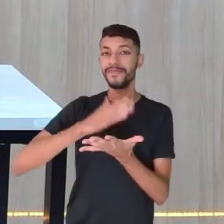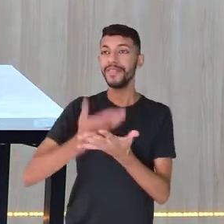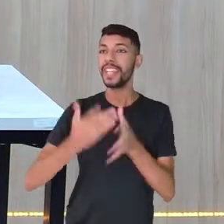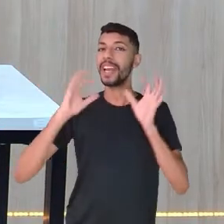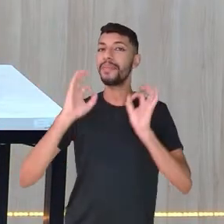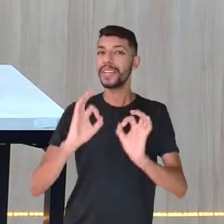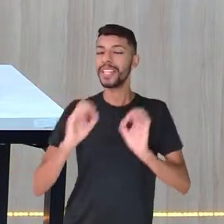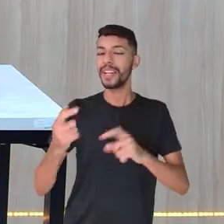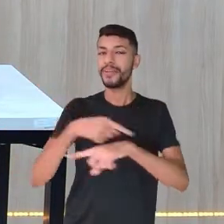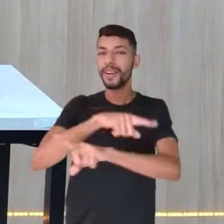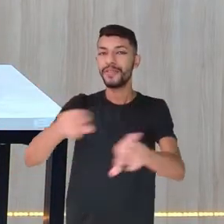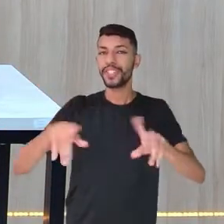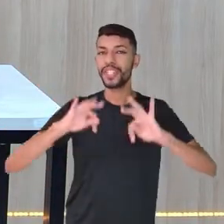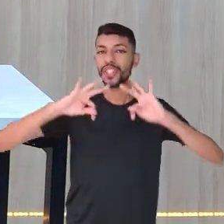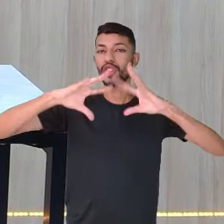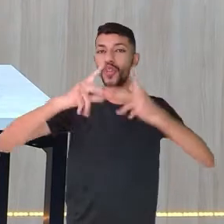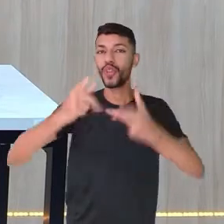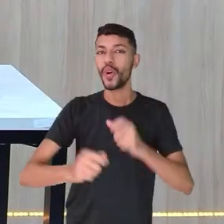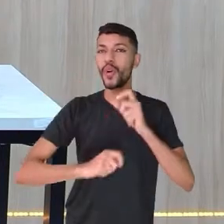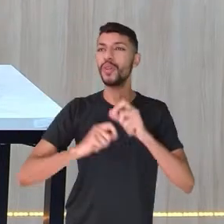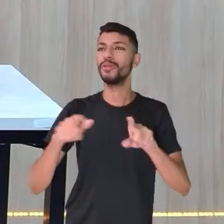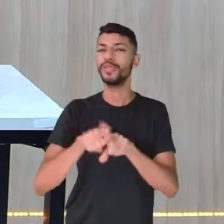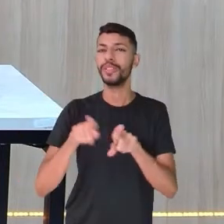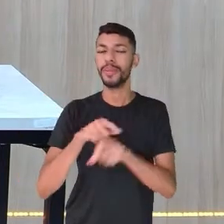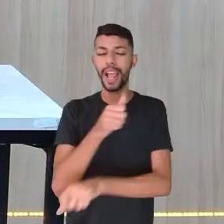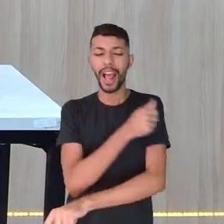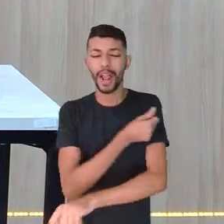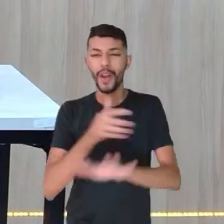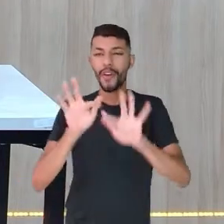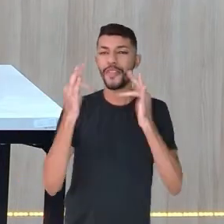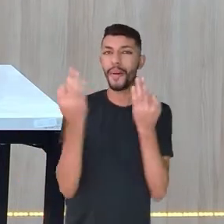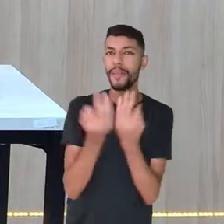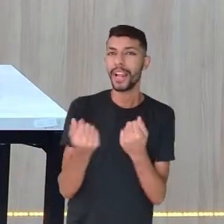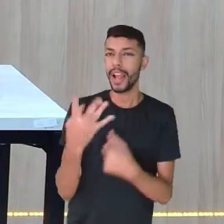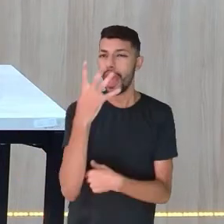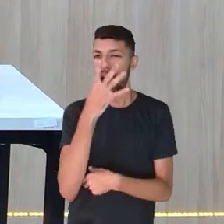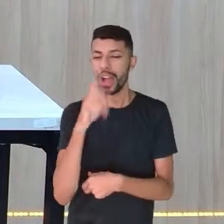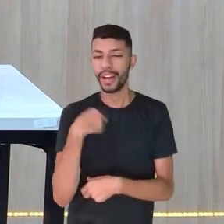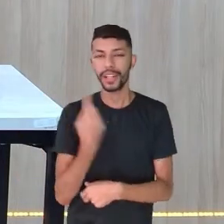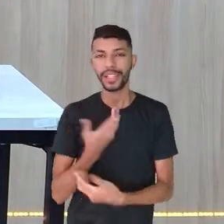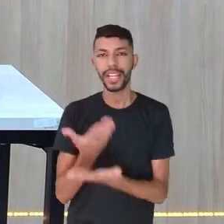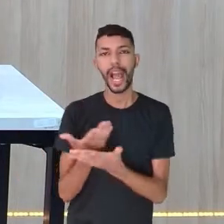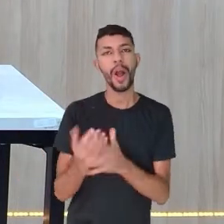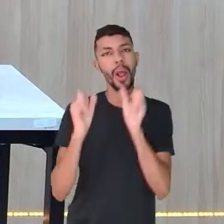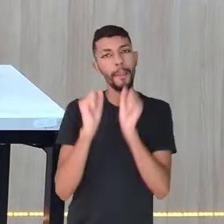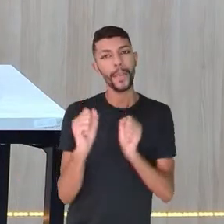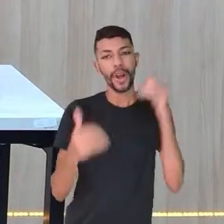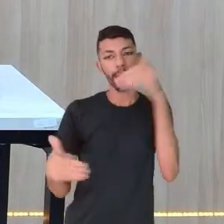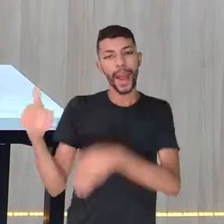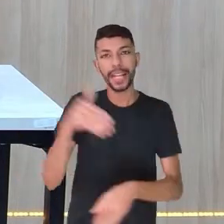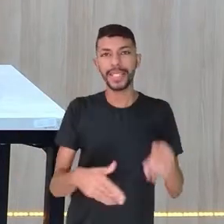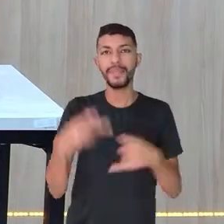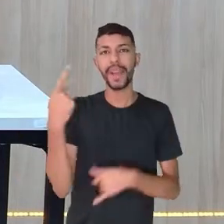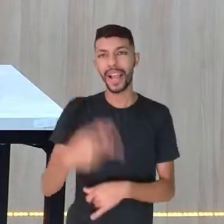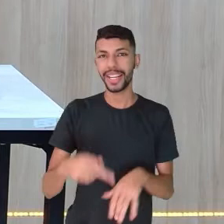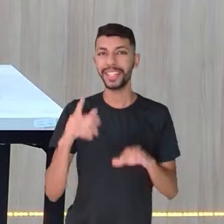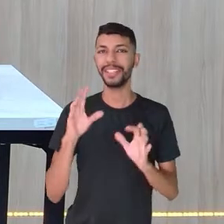vocês, alunos e familiares que estejam assistindo a nossa aula, possam participar ativamente. Mas vamos